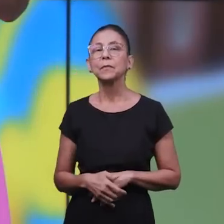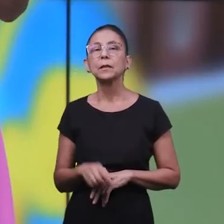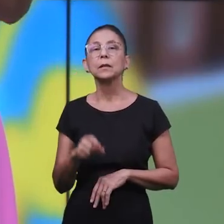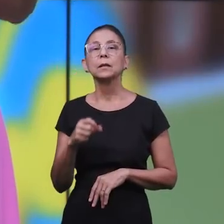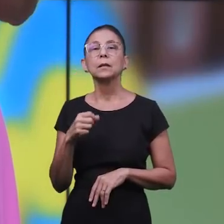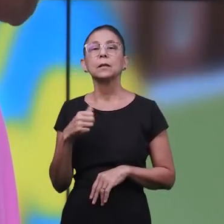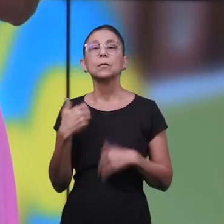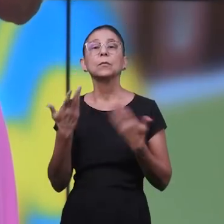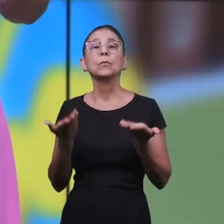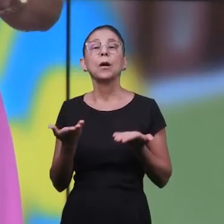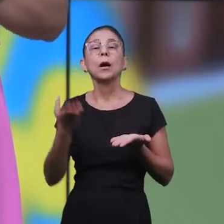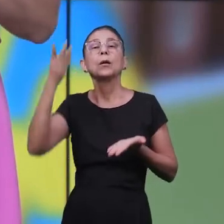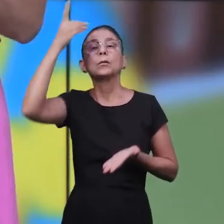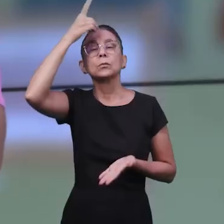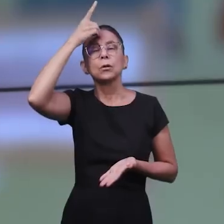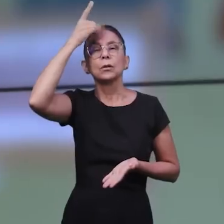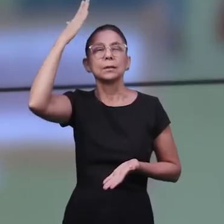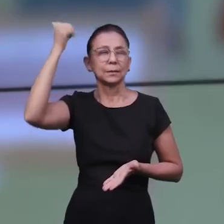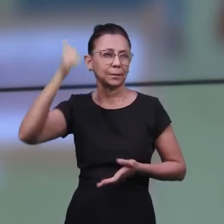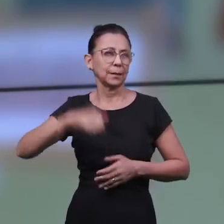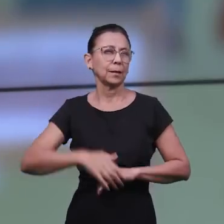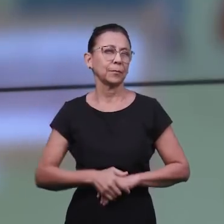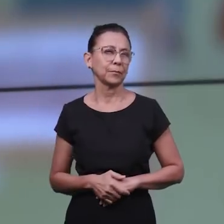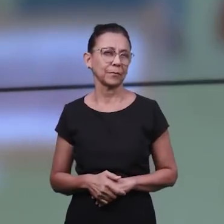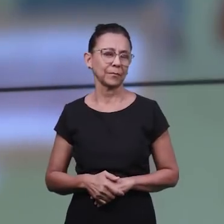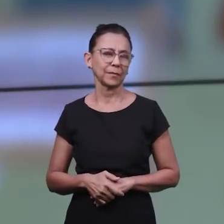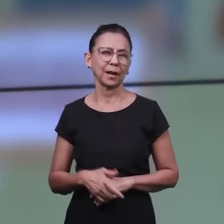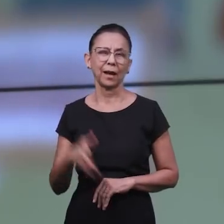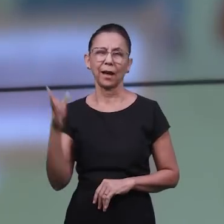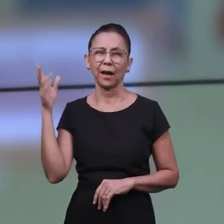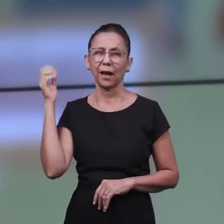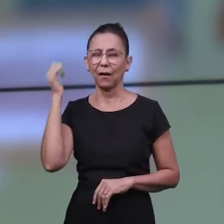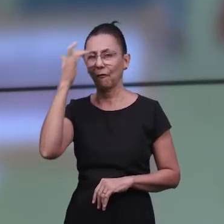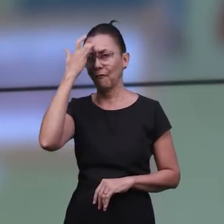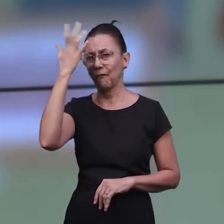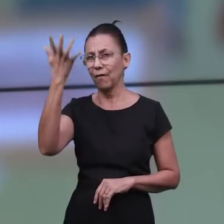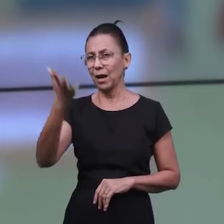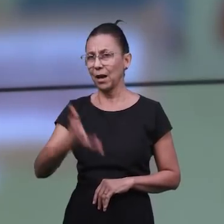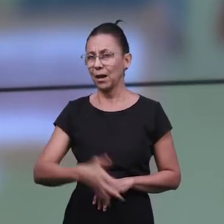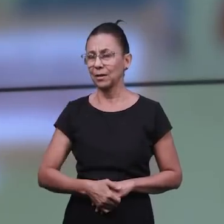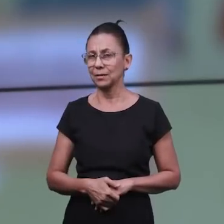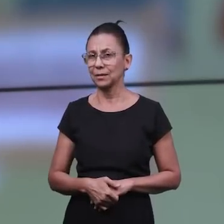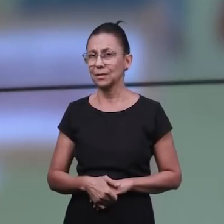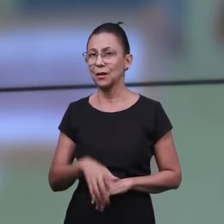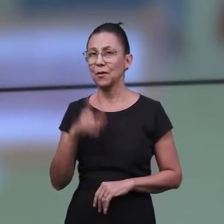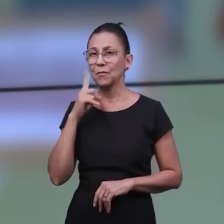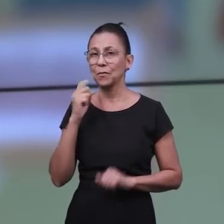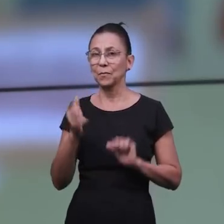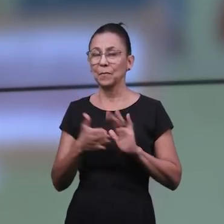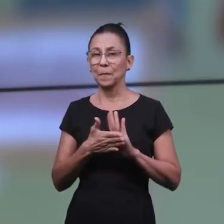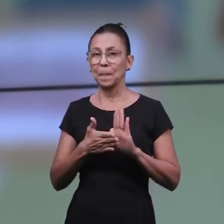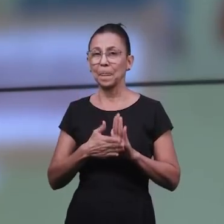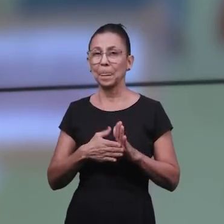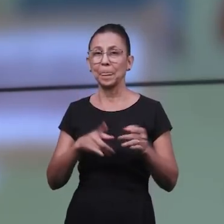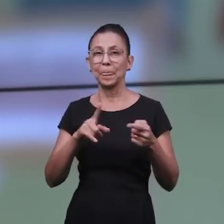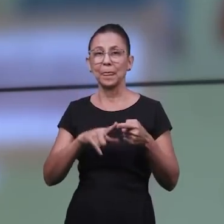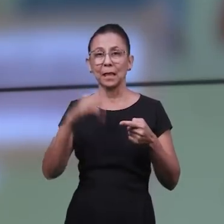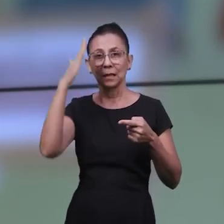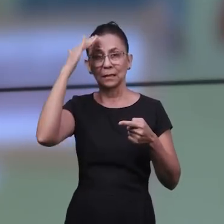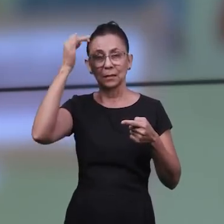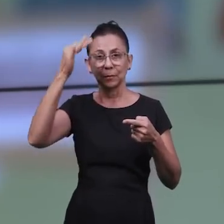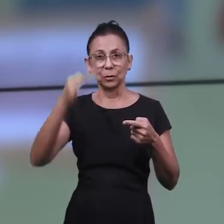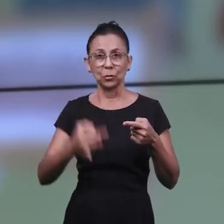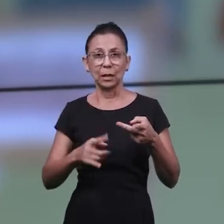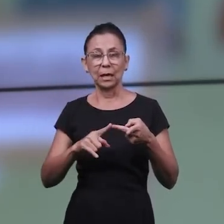os dons espirituais? Ah, isso é fácil, né? É só nós lembrarmos do louvor. Sabedoria,